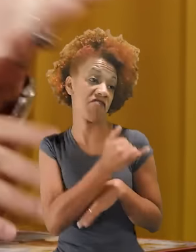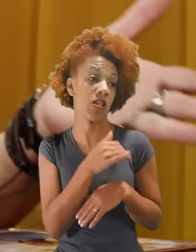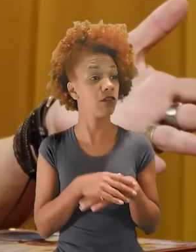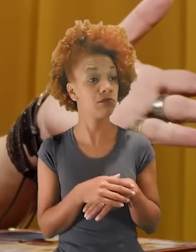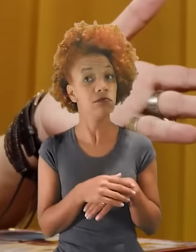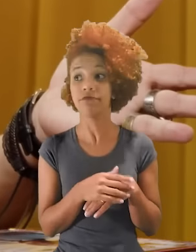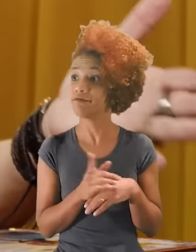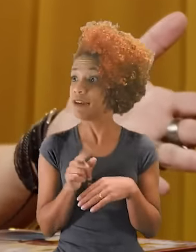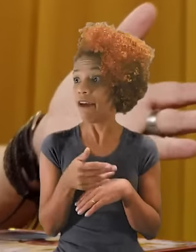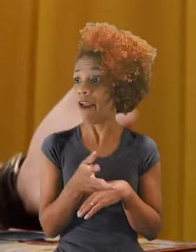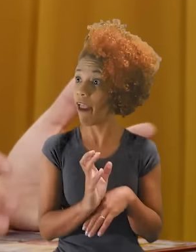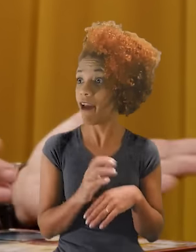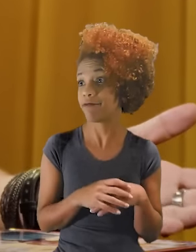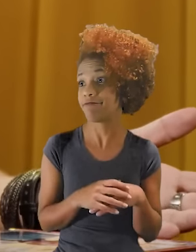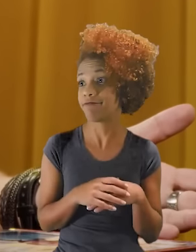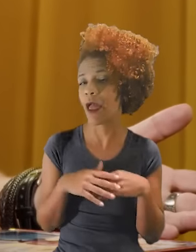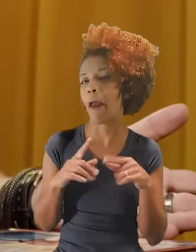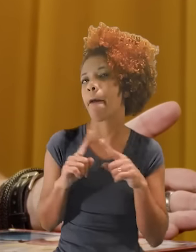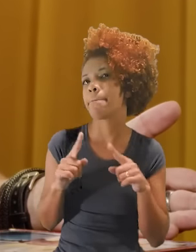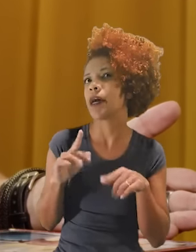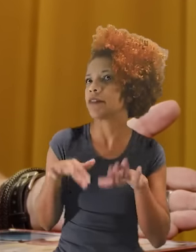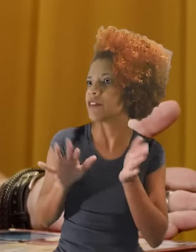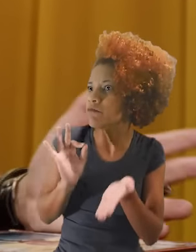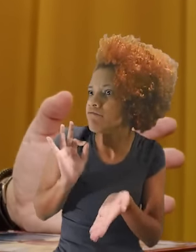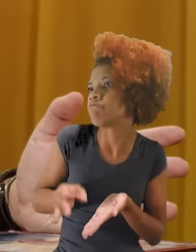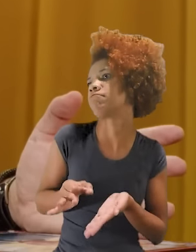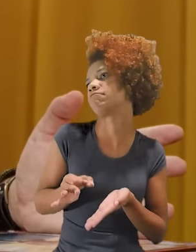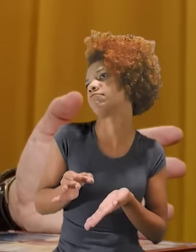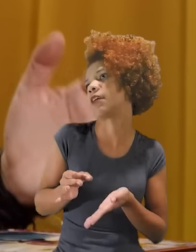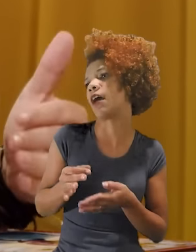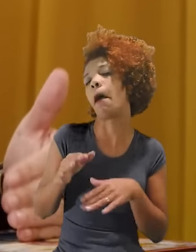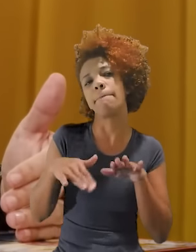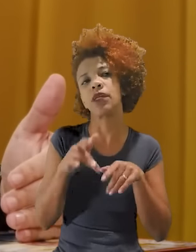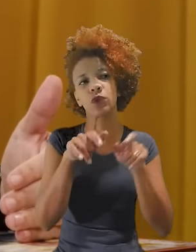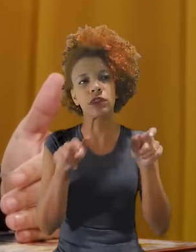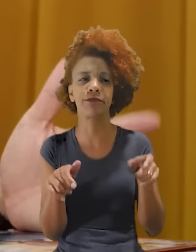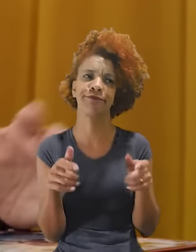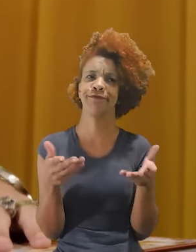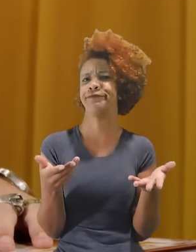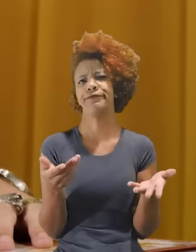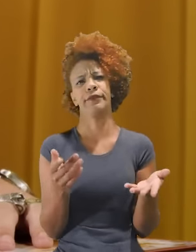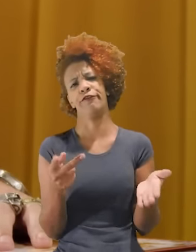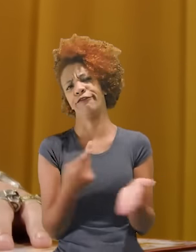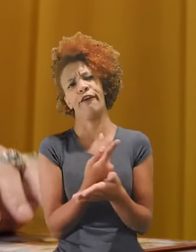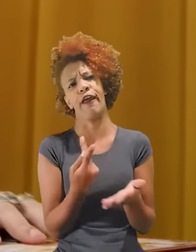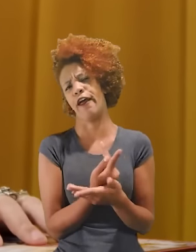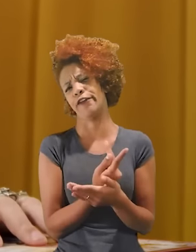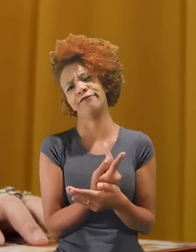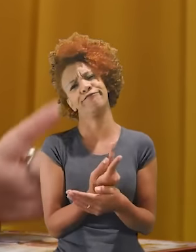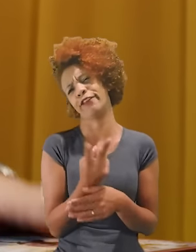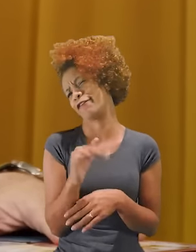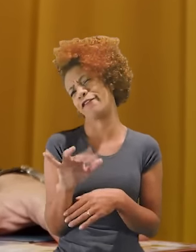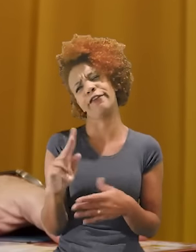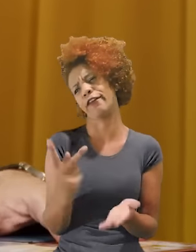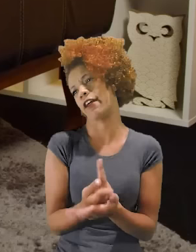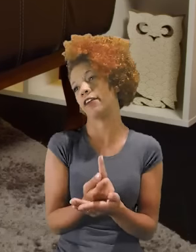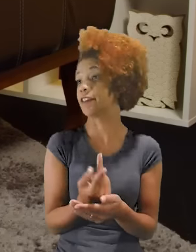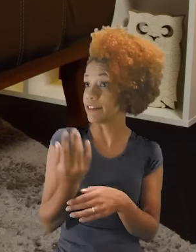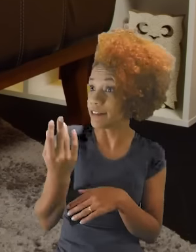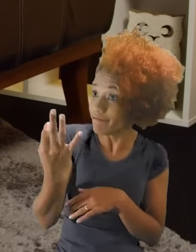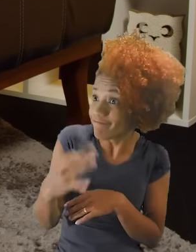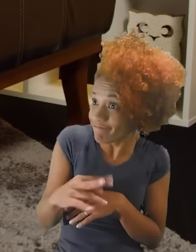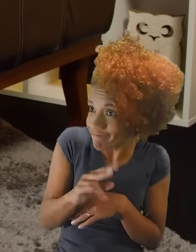E era. E assim, na maioria das vezes, ele acertou. No ângulo. Mesmo quando as pessoas falam, vai errar, cara. Não, não pode dar certo isso. E dava certo. Será